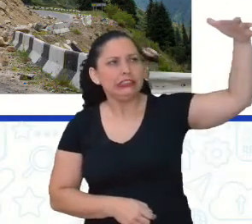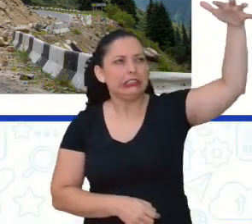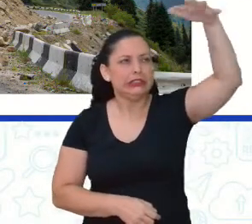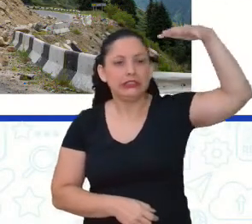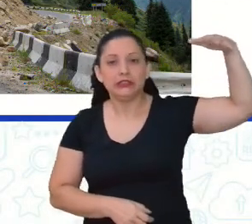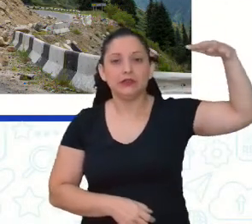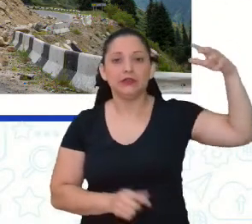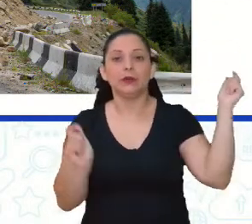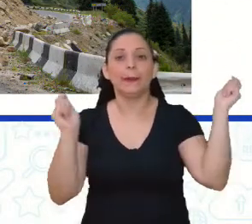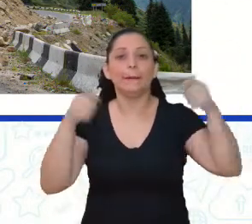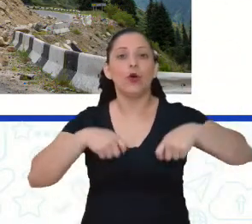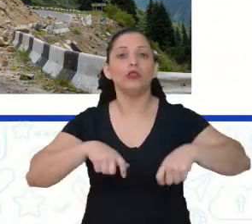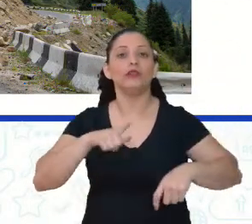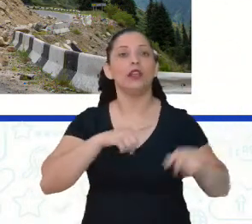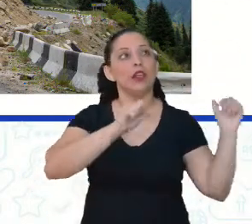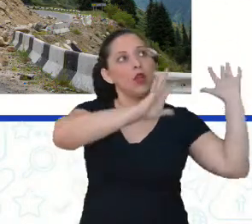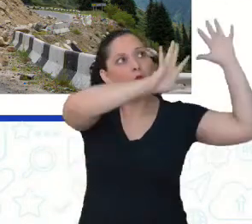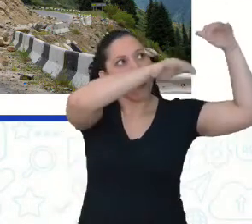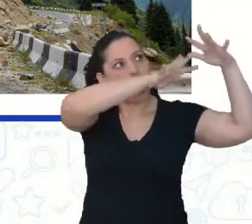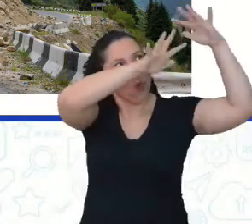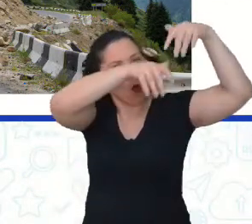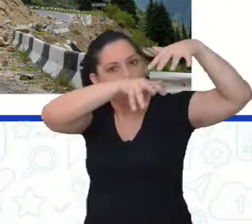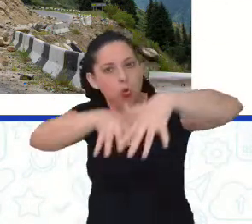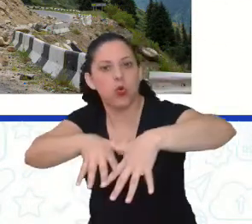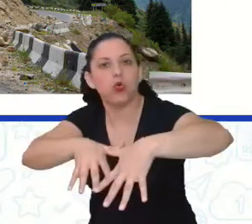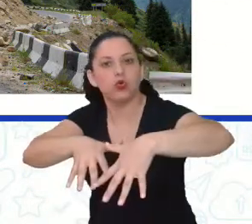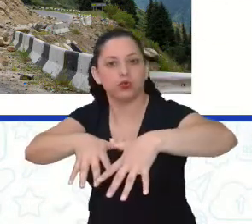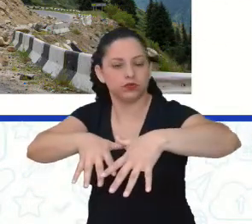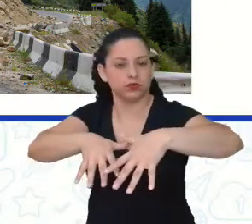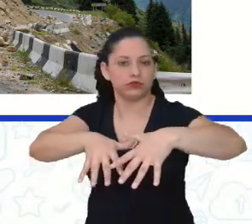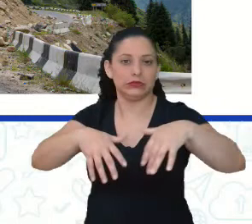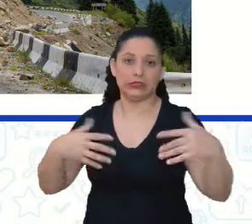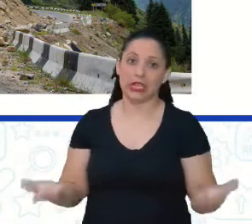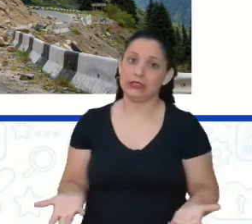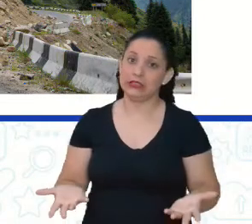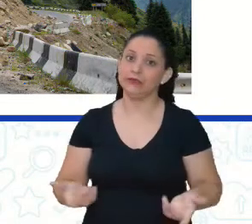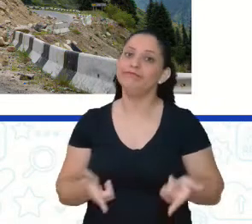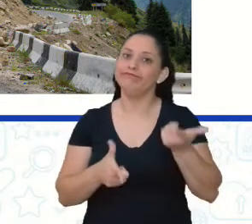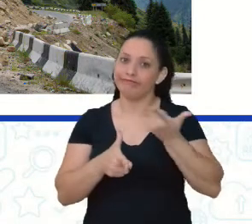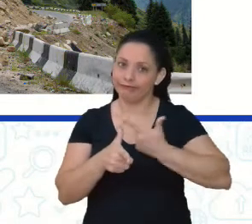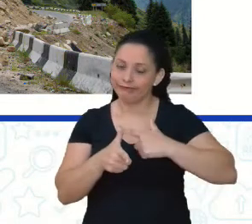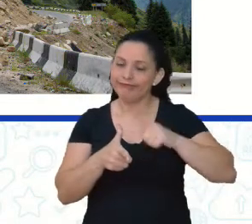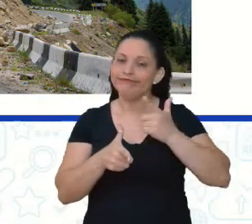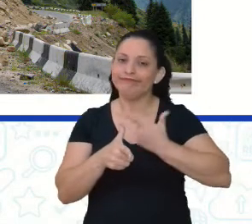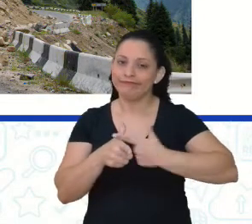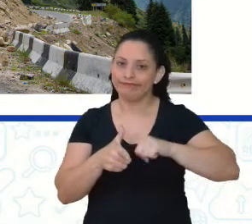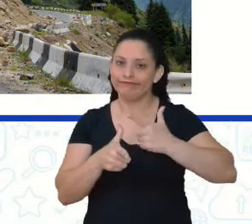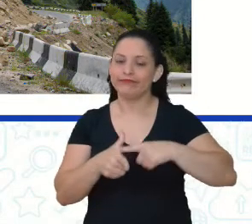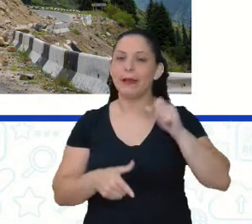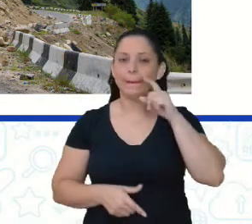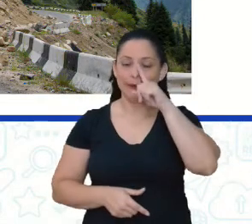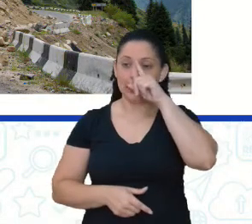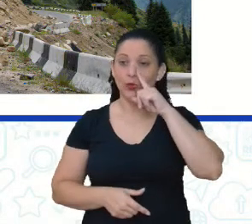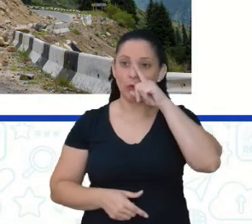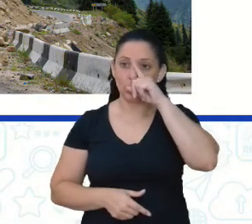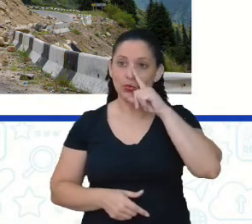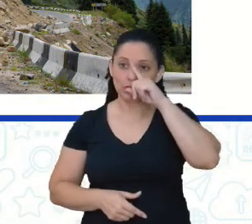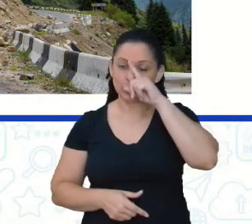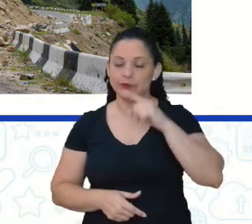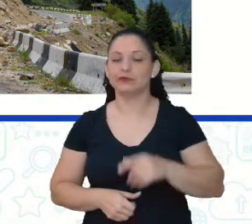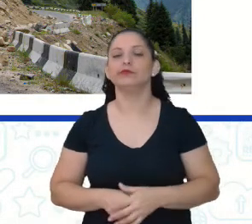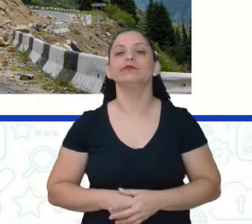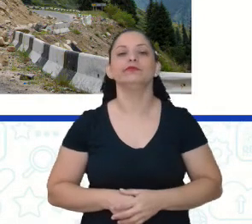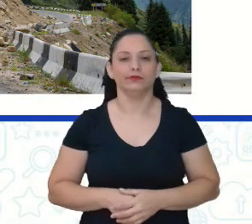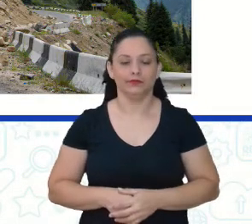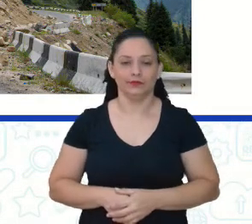pode vir um deslizamento de neve, e aí não tem o que fazer, né? Muito perigoso, um esporte bem radical,